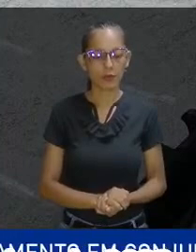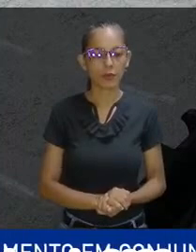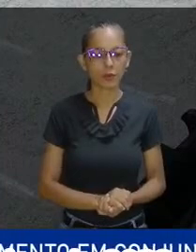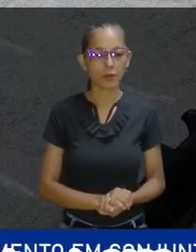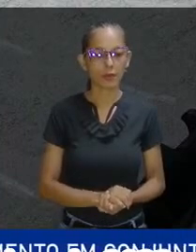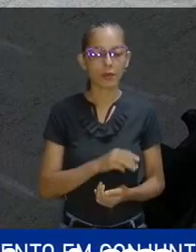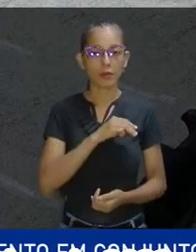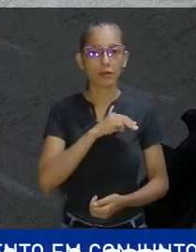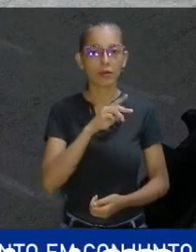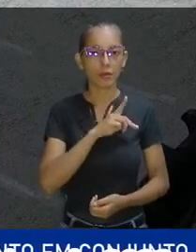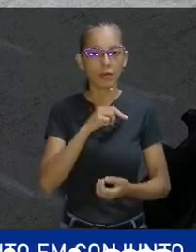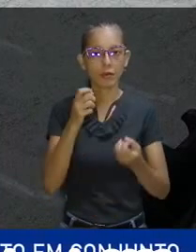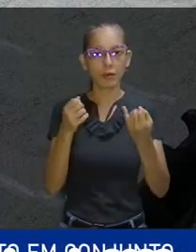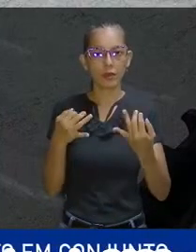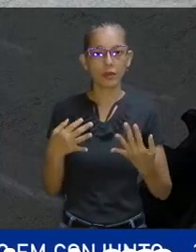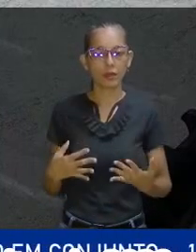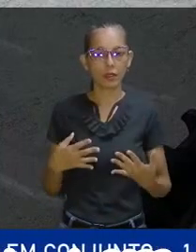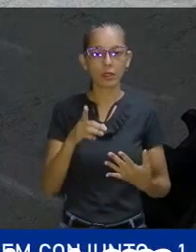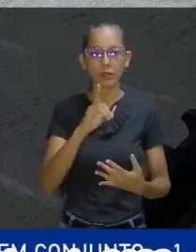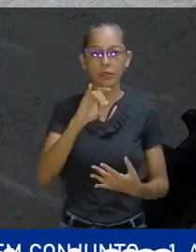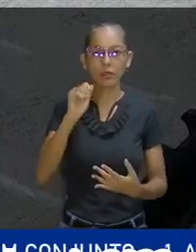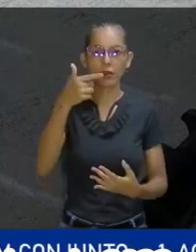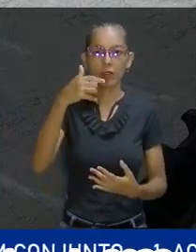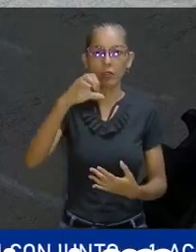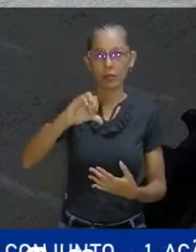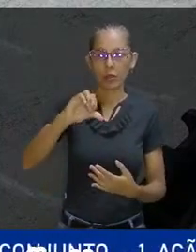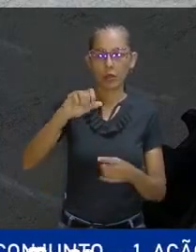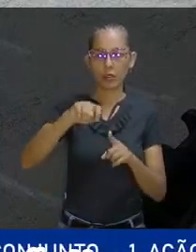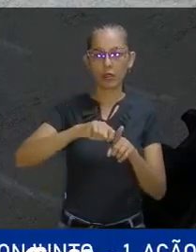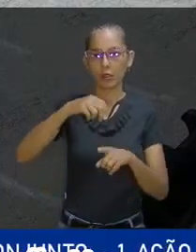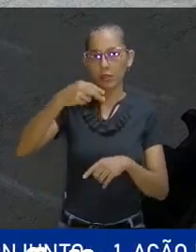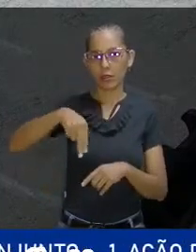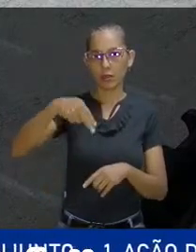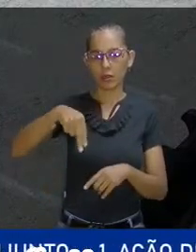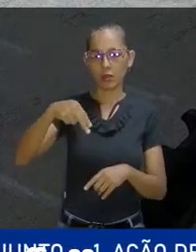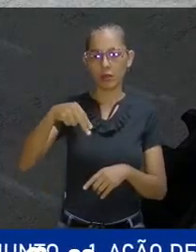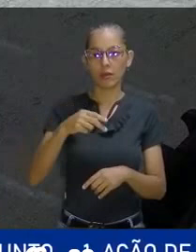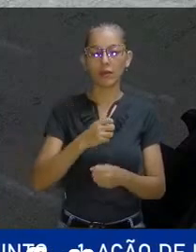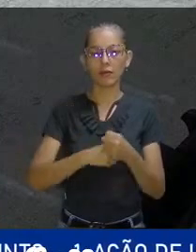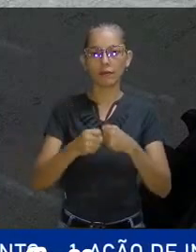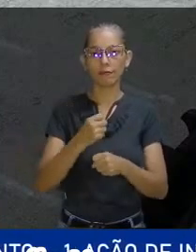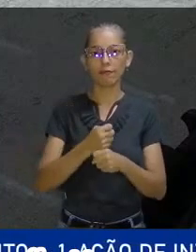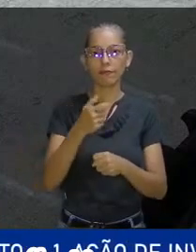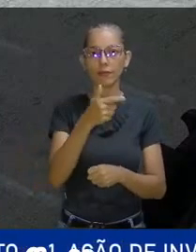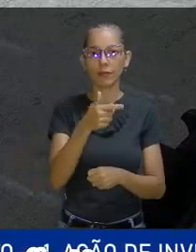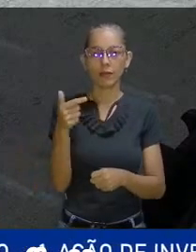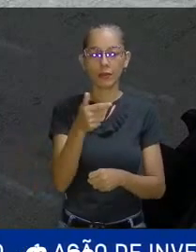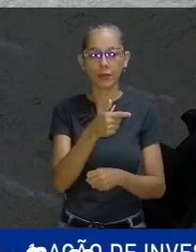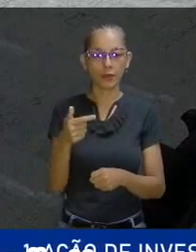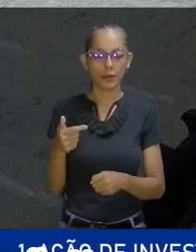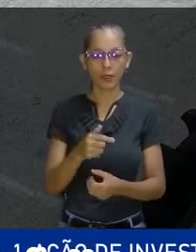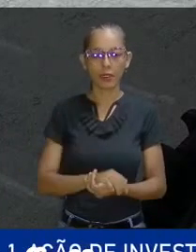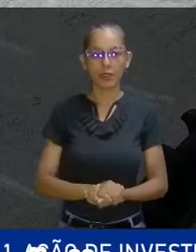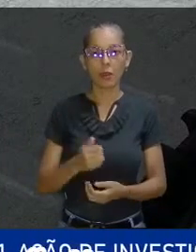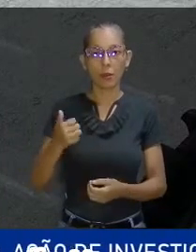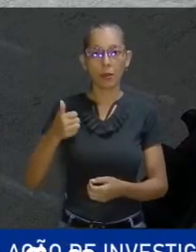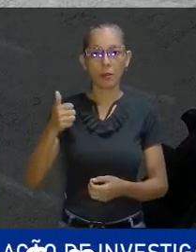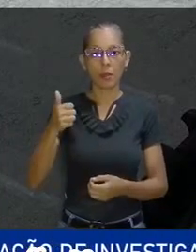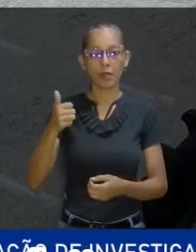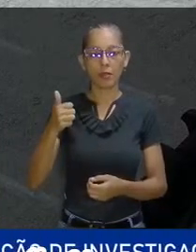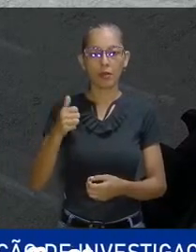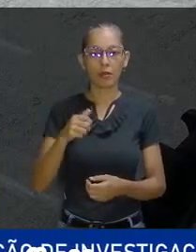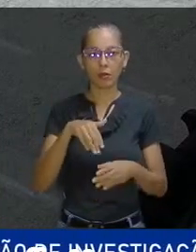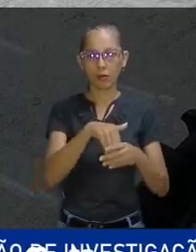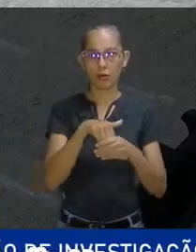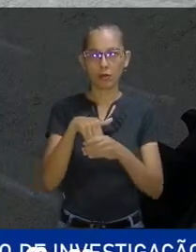dia 29 de novembro de 2022, primeiro turno das eleições, durante as atividades da